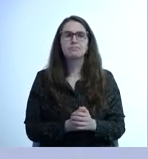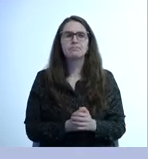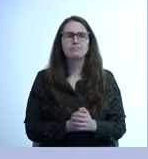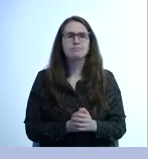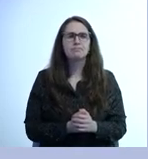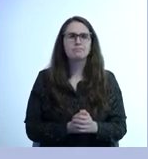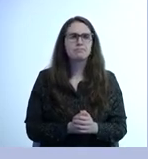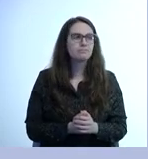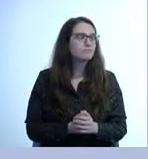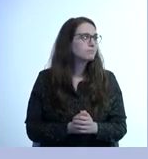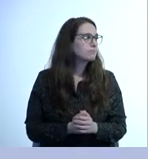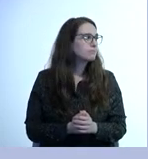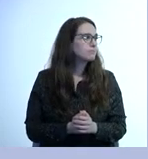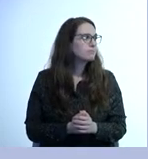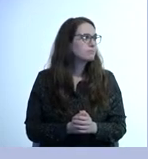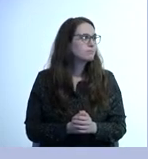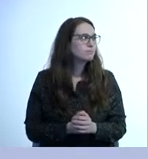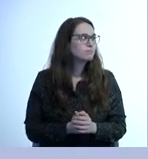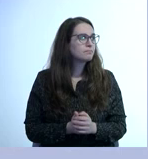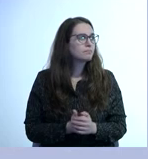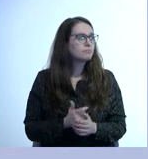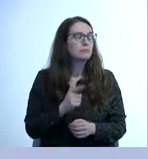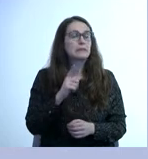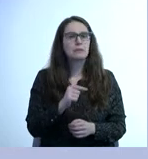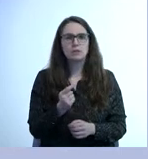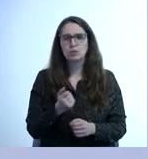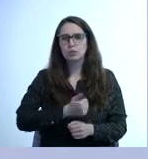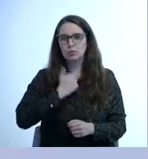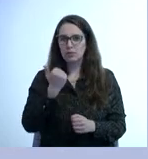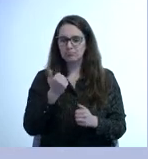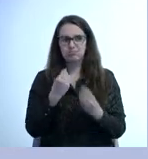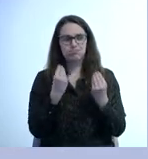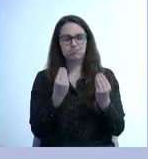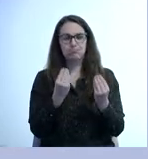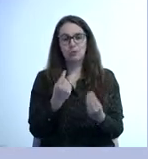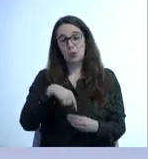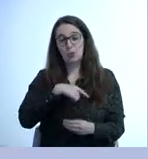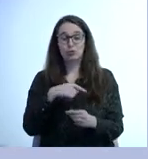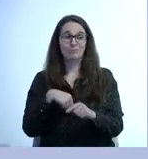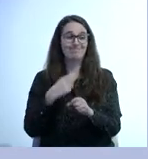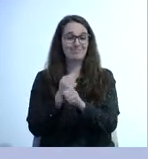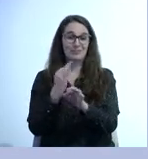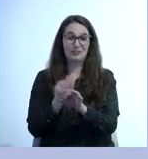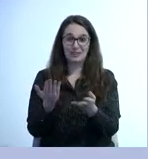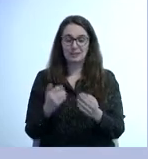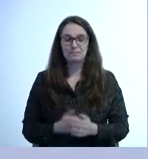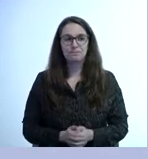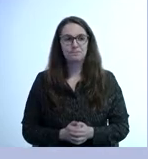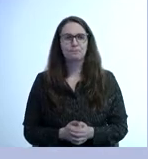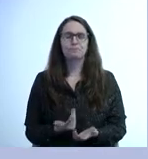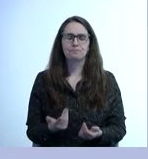com o sucesso que tem e que hoje está a ser festejado. Quando a Marta me